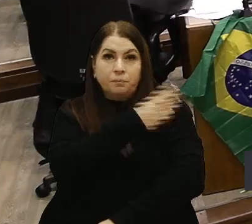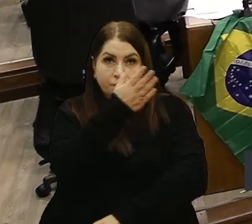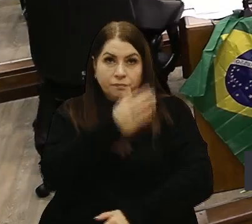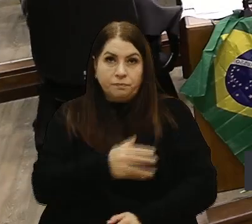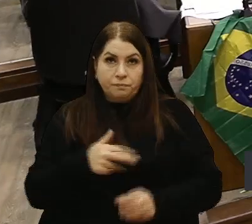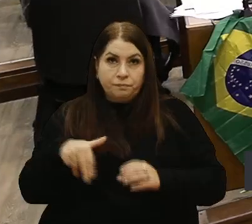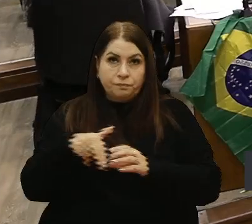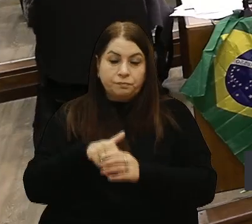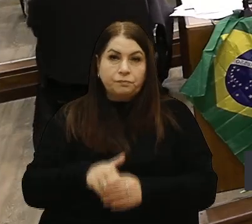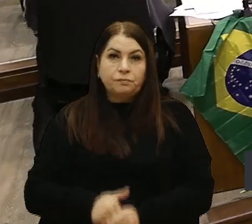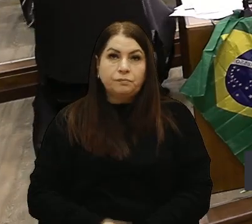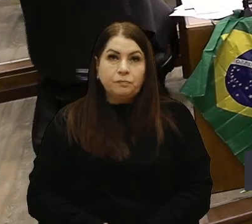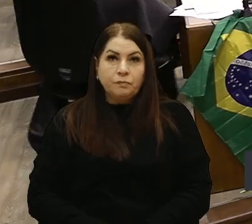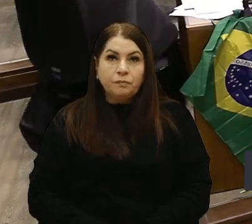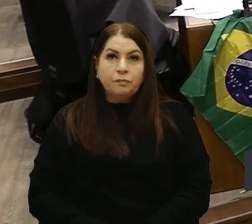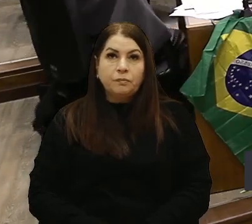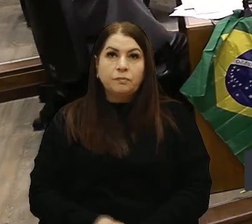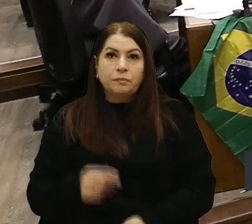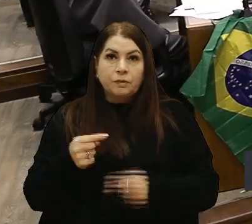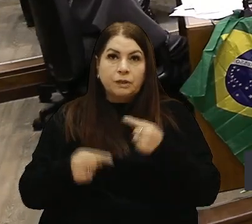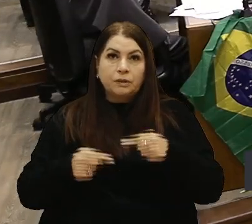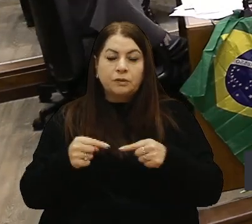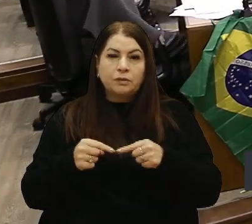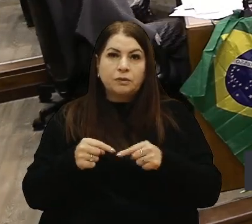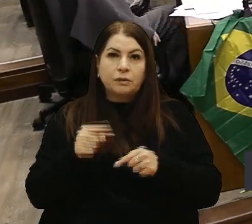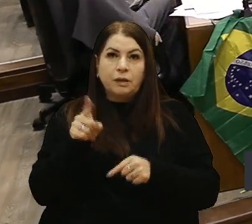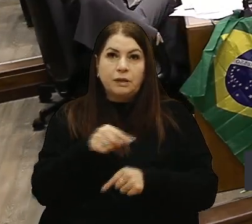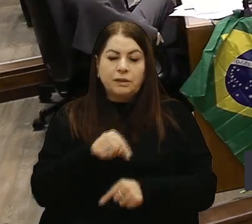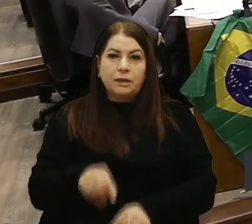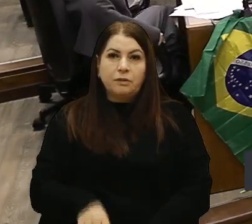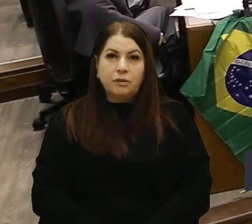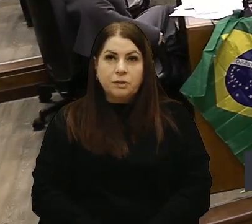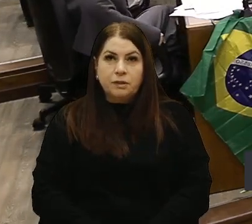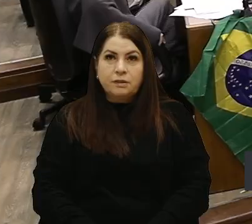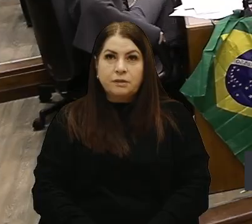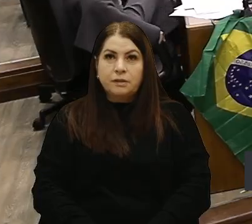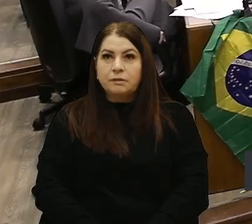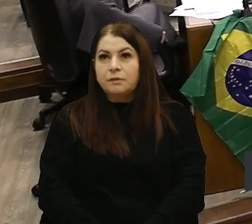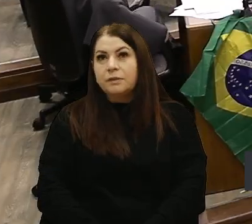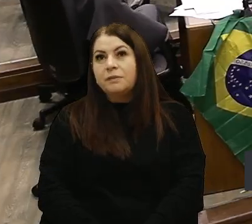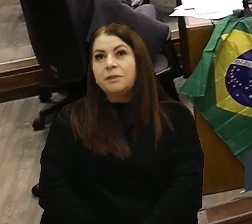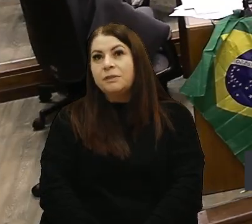Da tribuna. Em discussão, o veto.